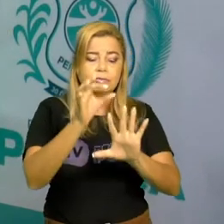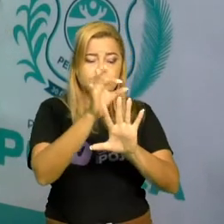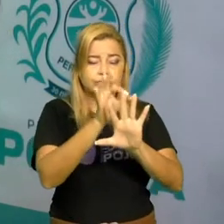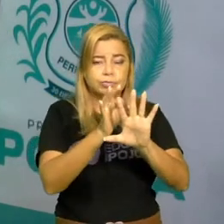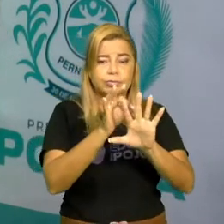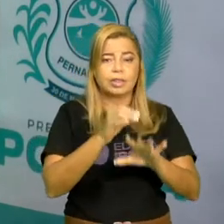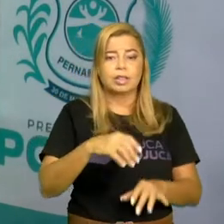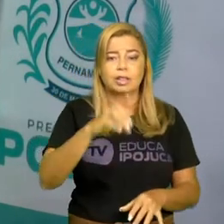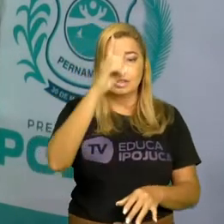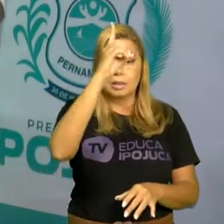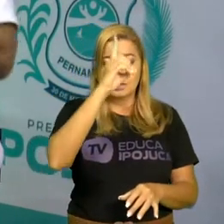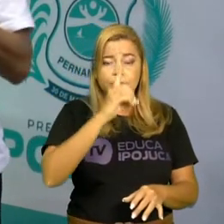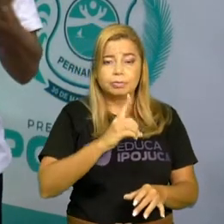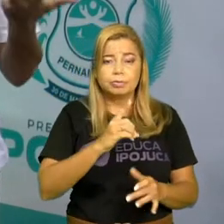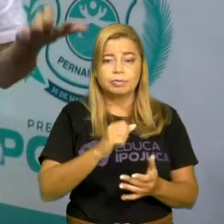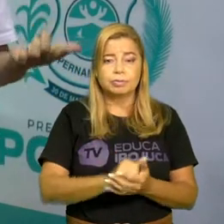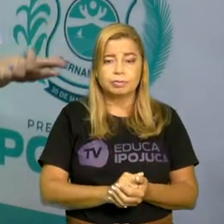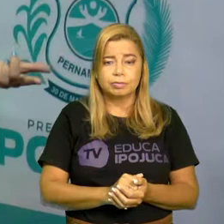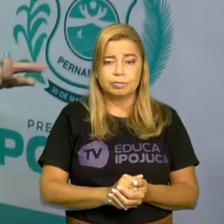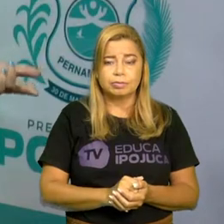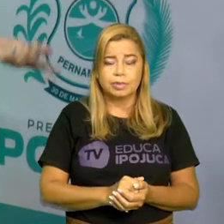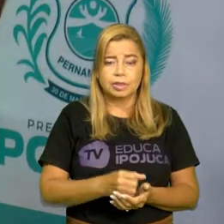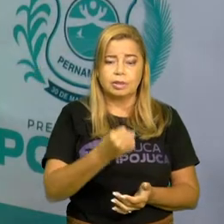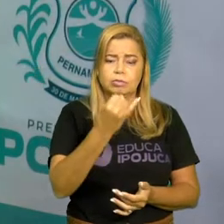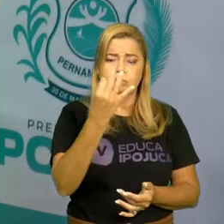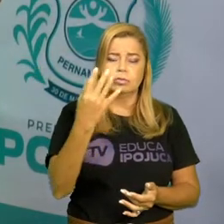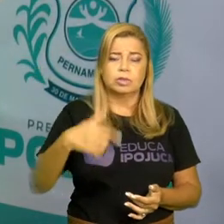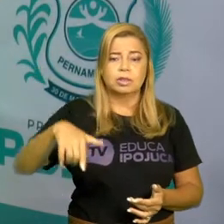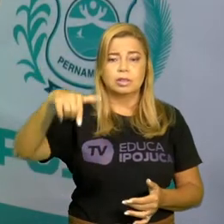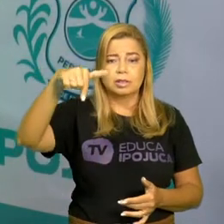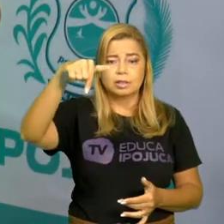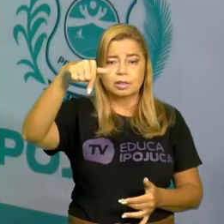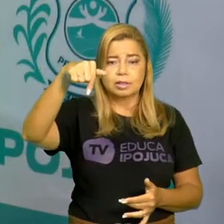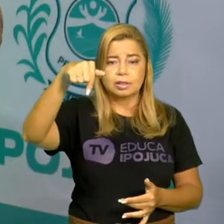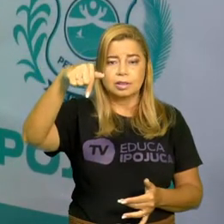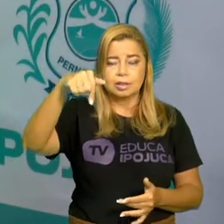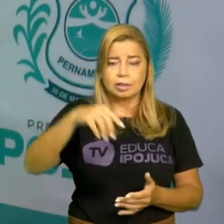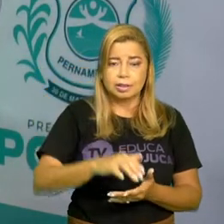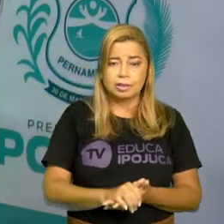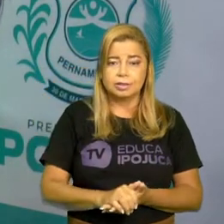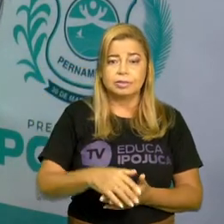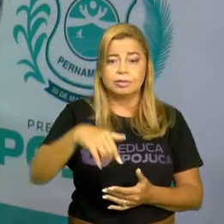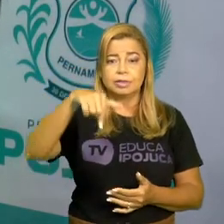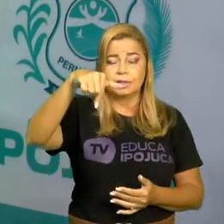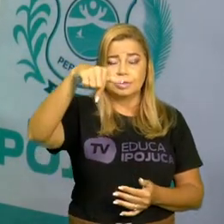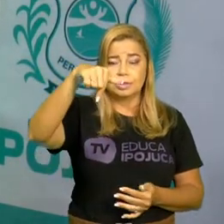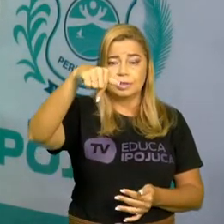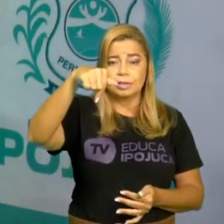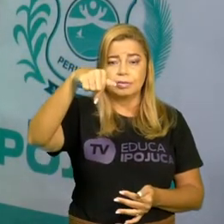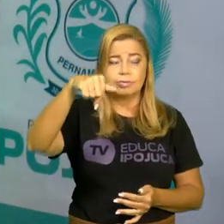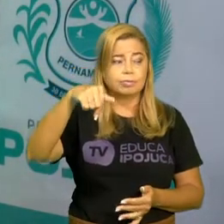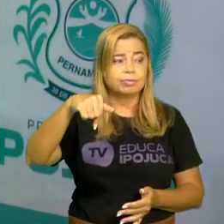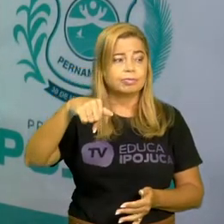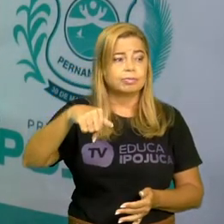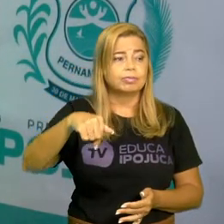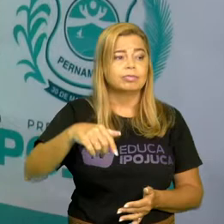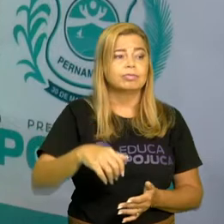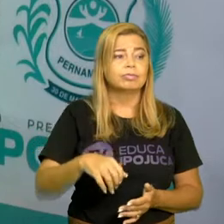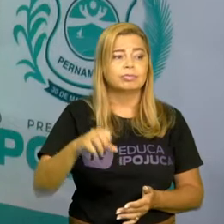contar. Eu conto que tem 7 bolinhas, mas tem 7 bolinhas de 100. Então, eu tenho